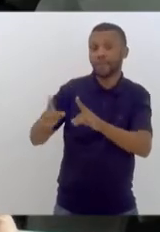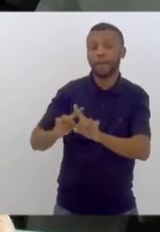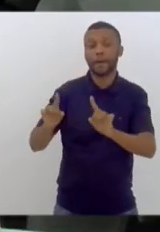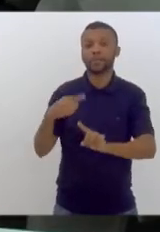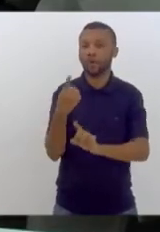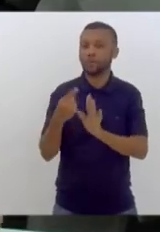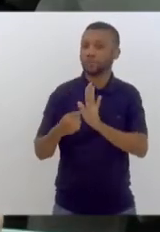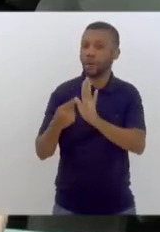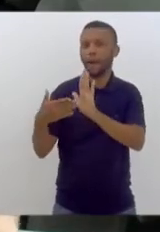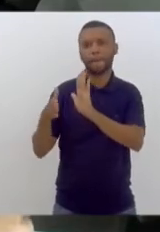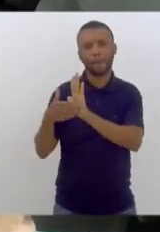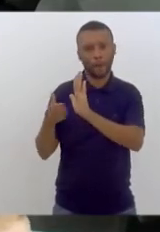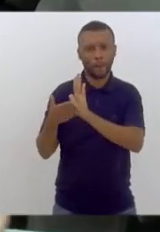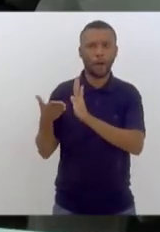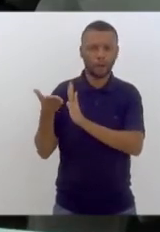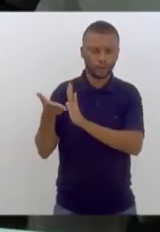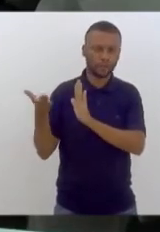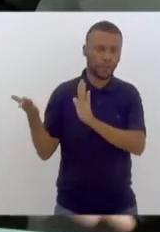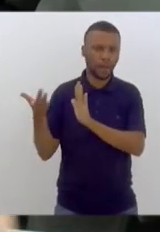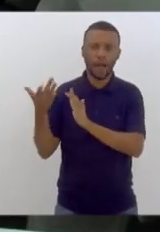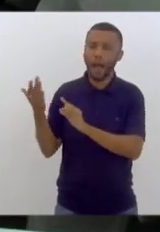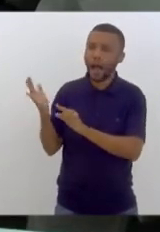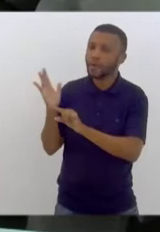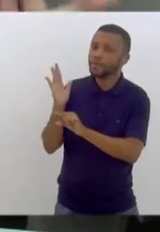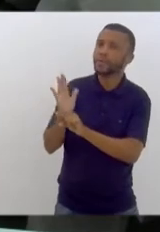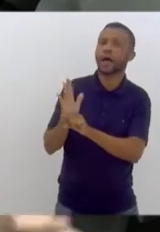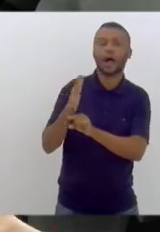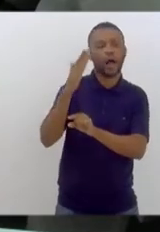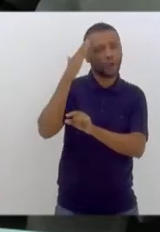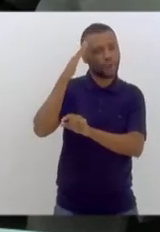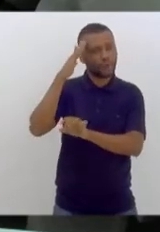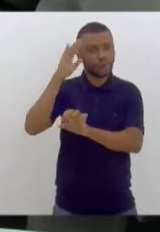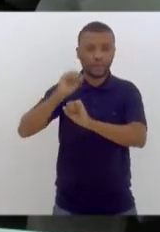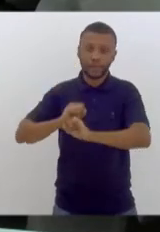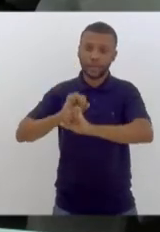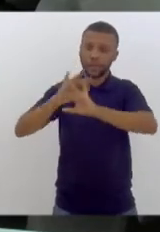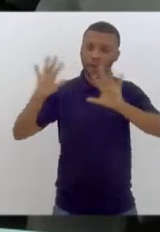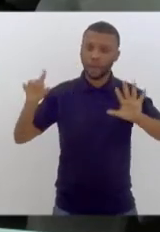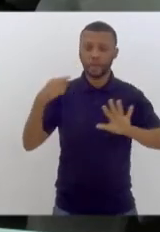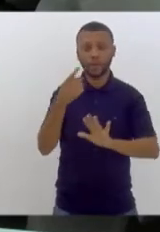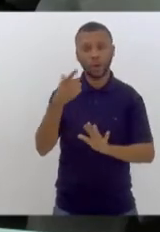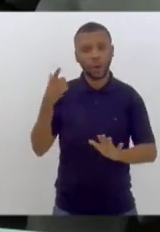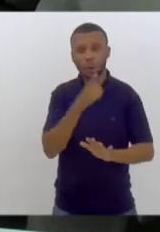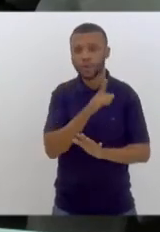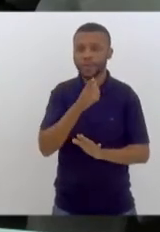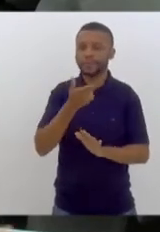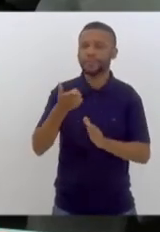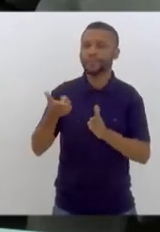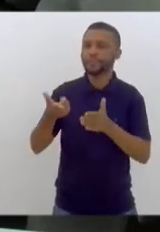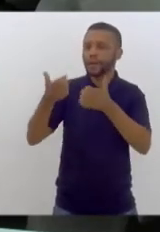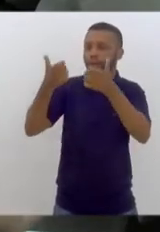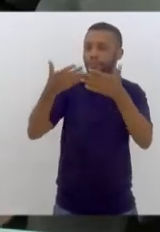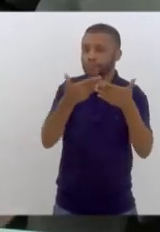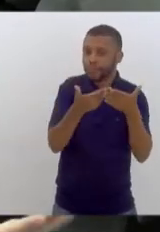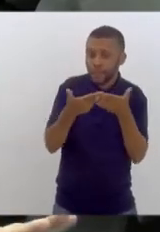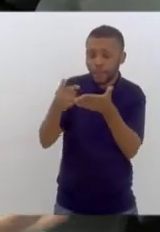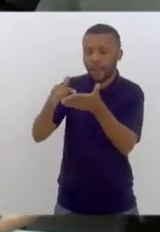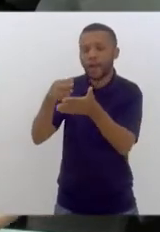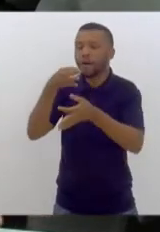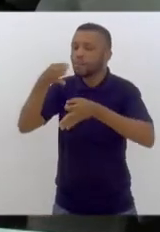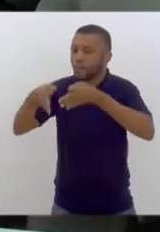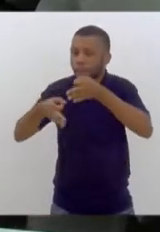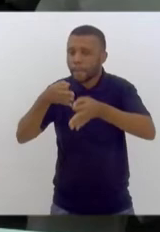uma proposta para facilitar, né, para a gente poder encaminhar. E eu acredito que o objetivo